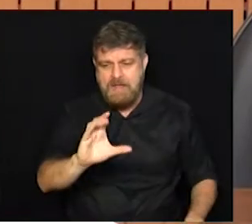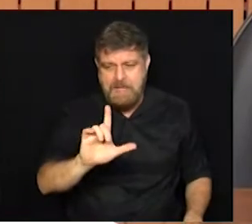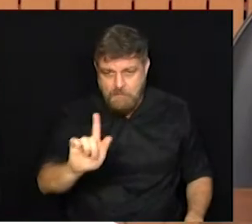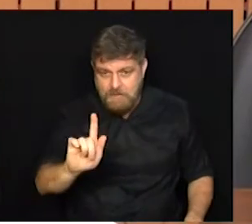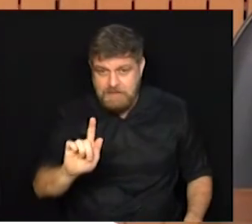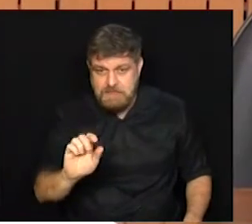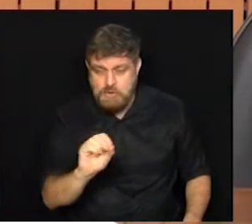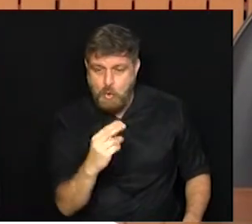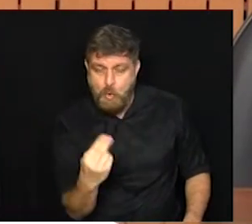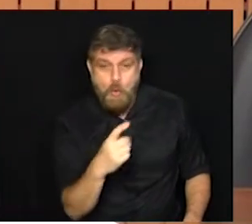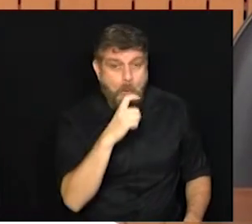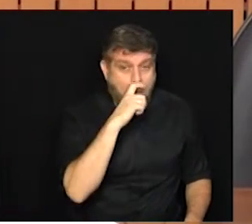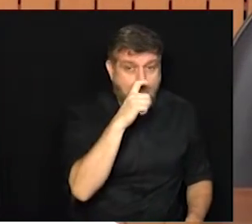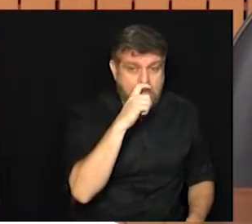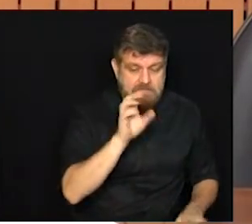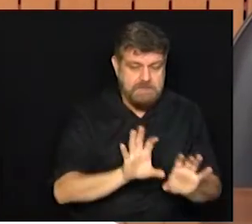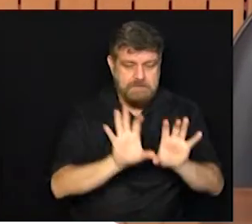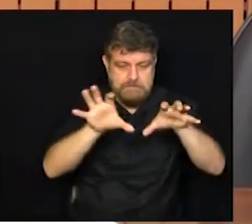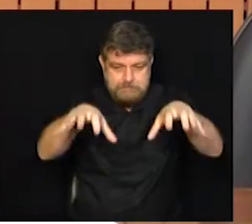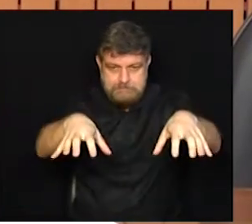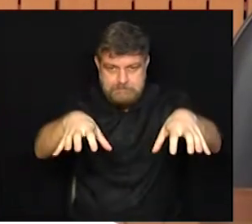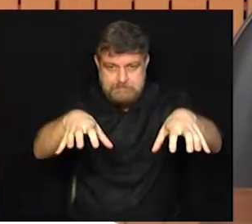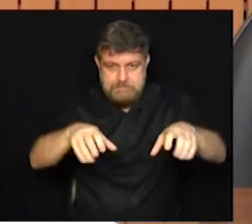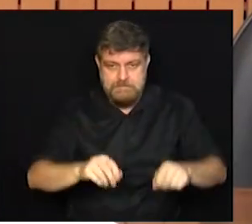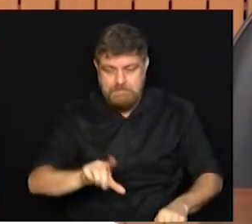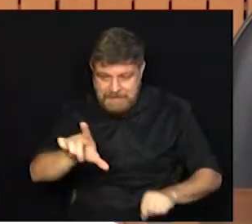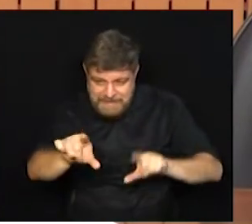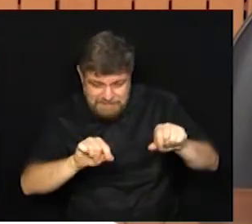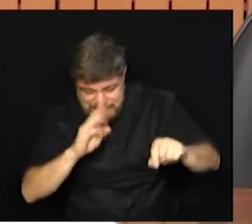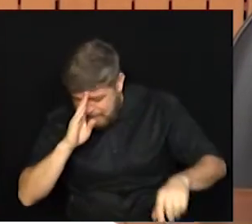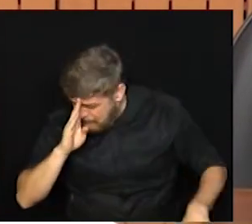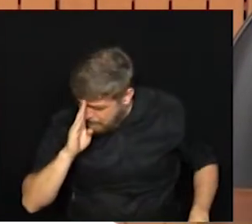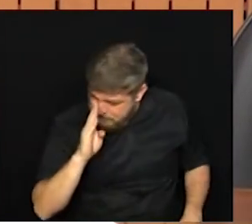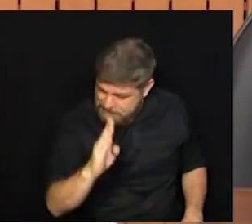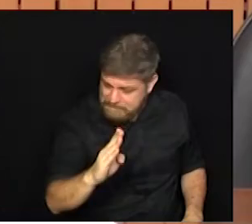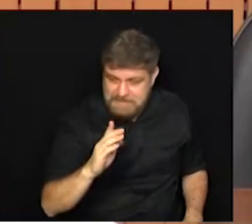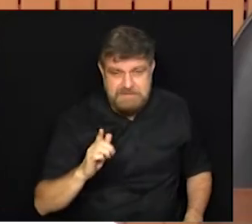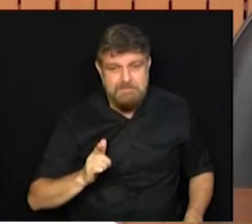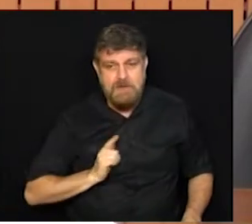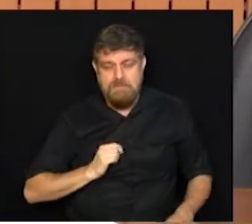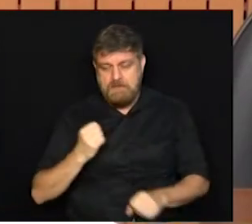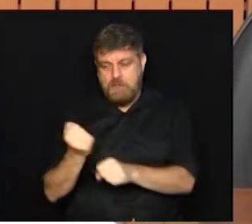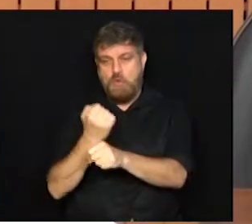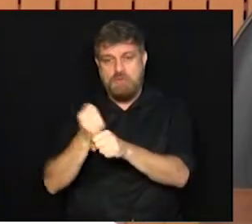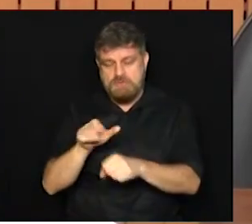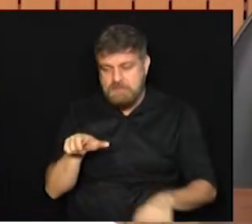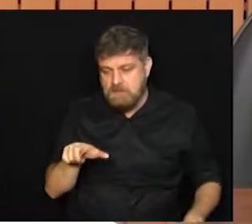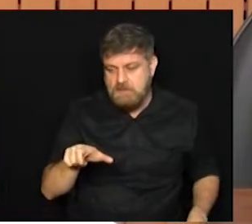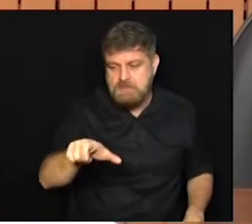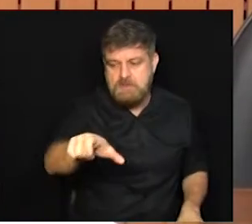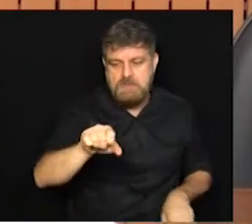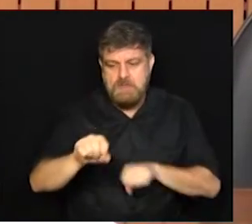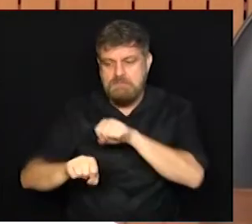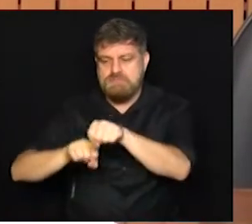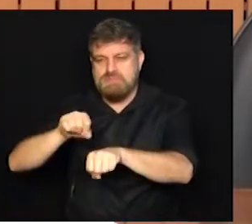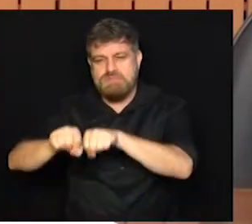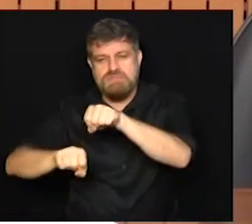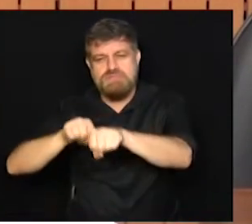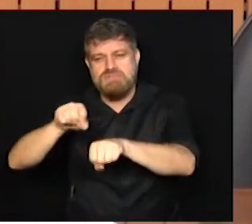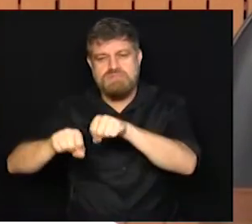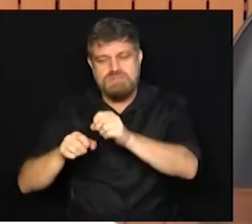Grande, Ouro Verde, né? Ficar como um indicativo aí de critério de prioridade na hora de elaborar os projetos.